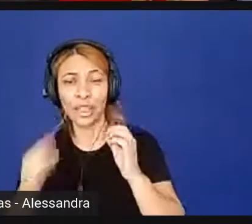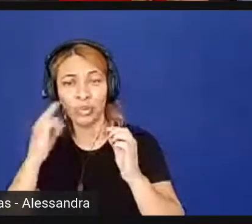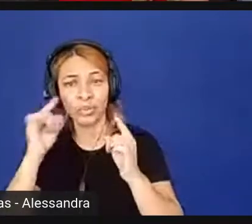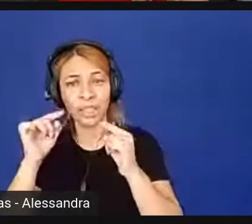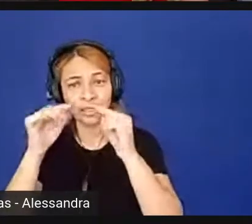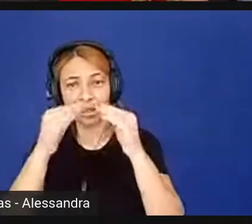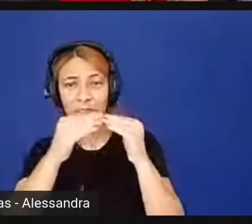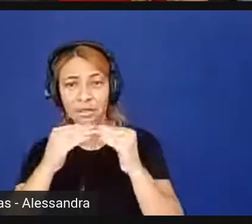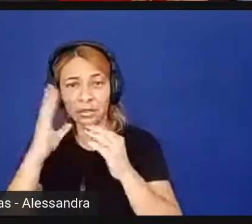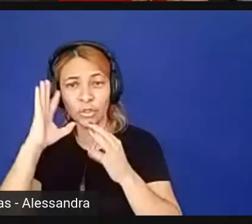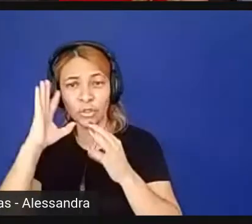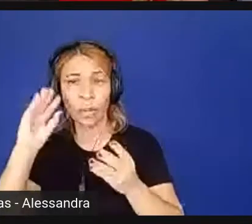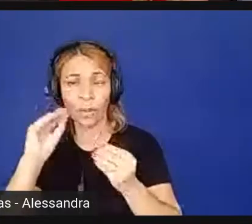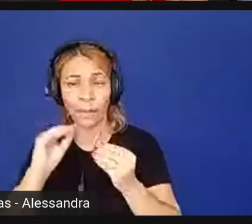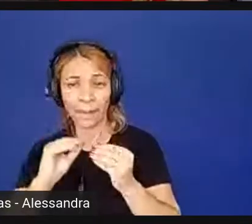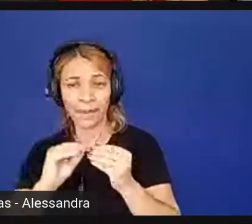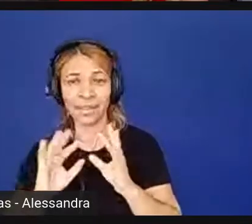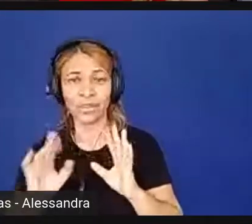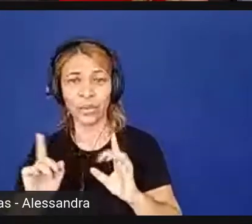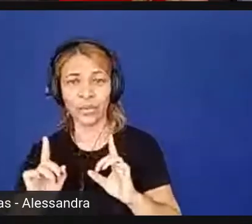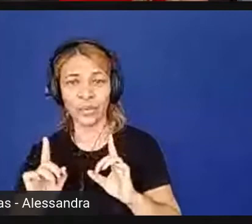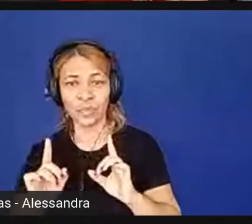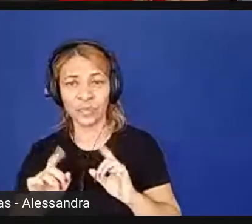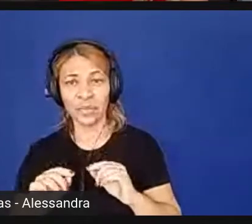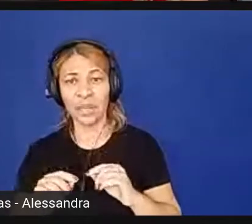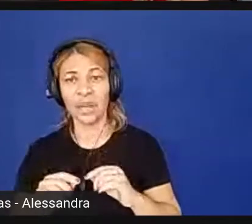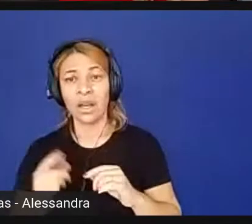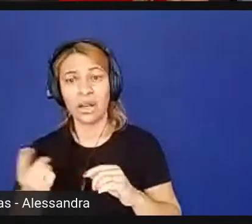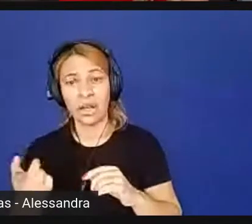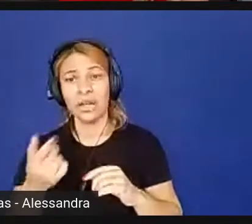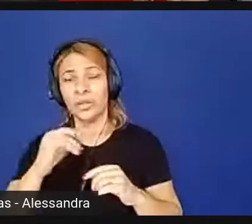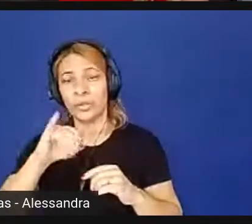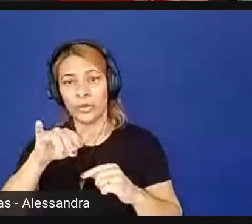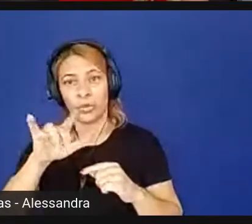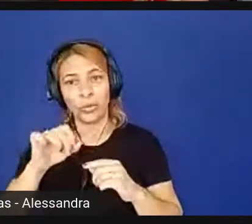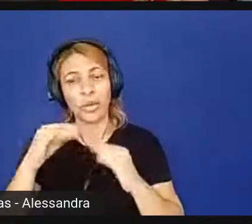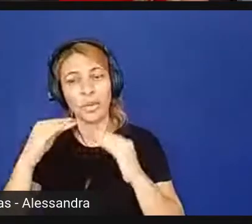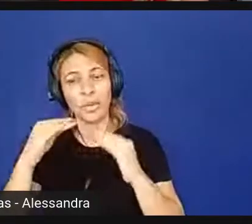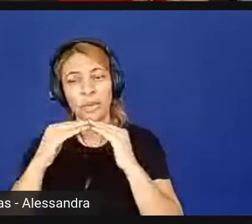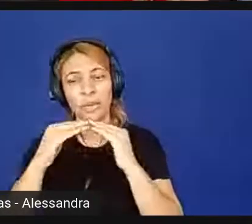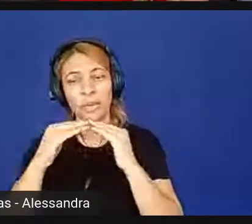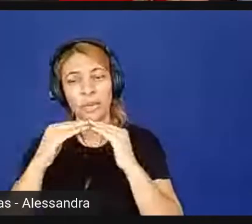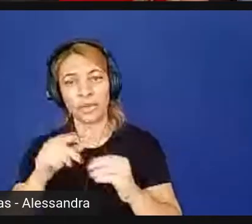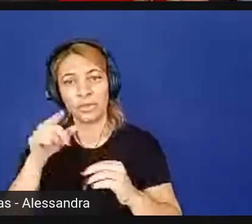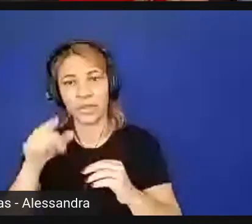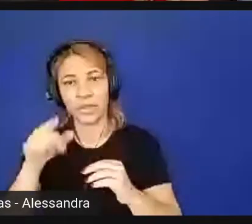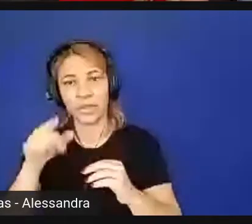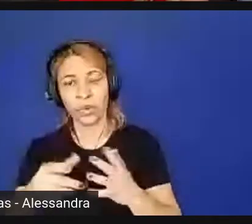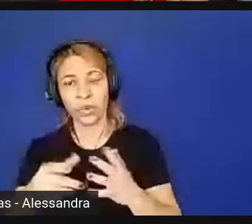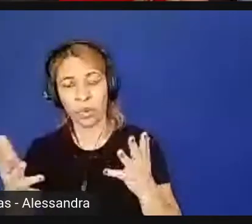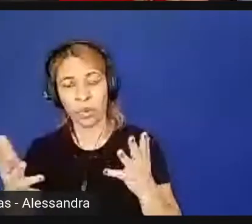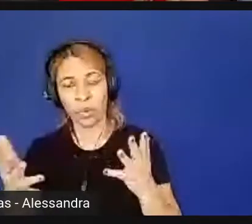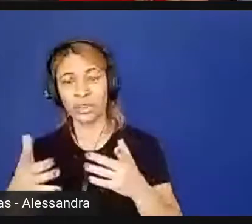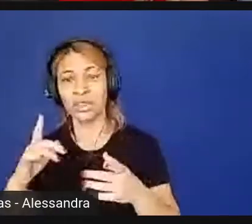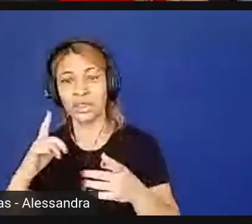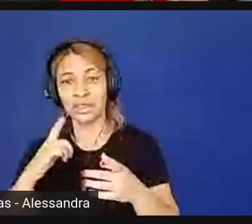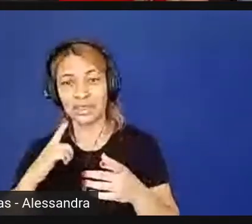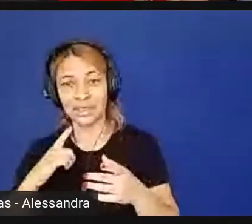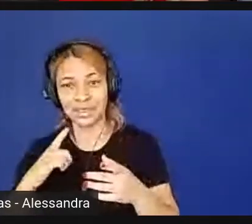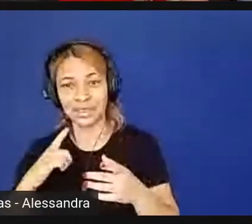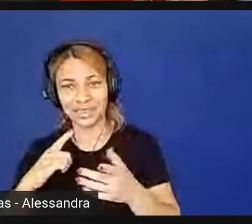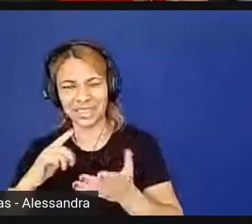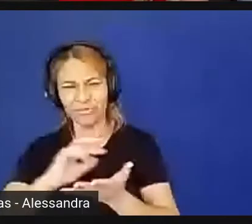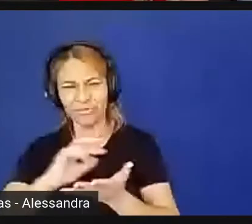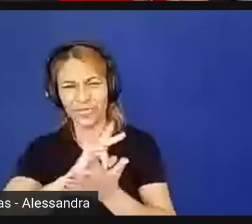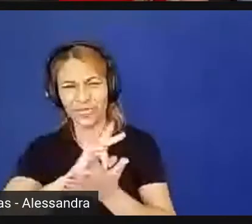sabe? Eu tendo a concordar com você, Rafael, no sentido que eu acho que o arcabouço hoje ele é satisfatório, porque o arcabouço legislativo nós precisamos para